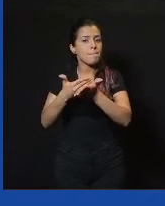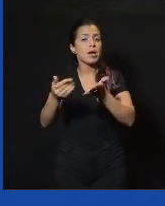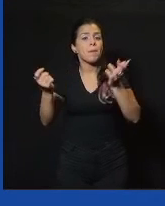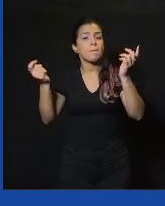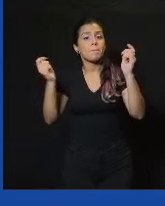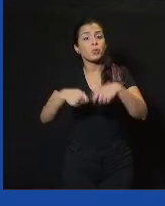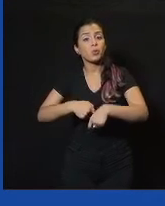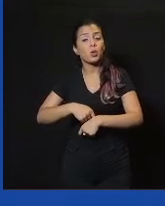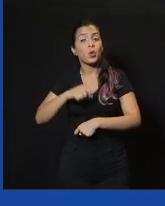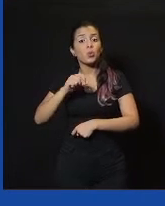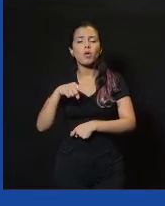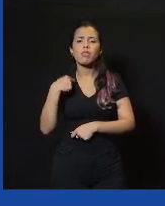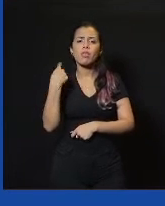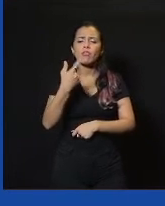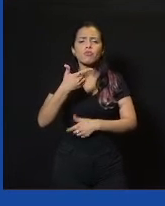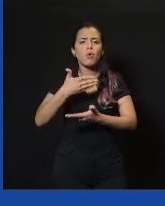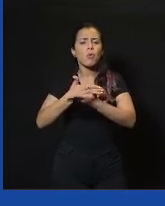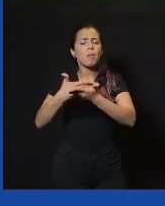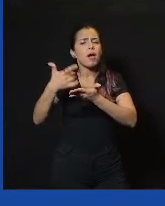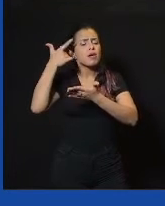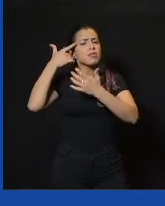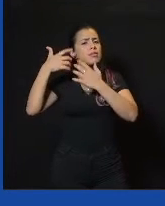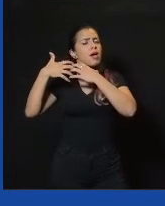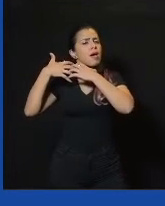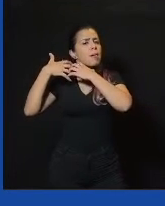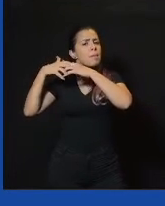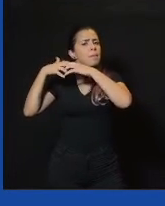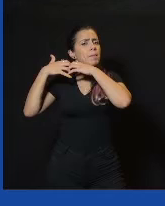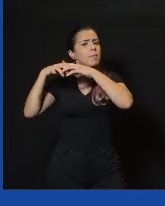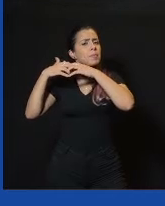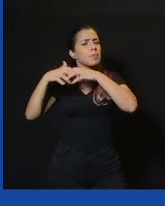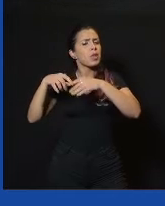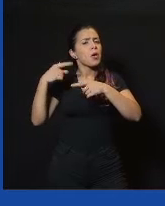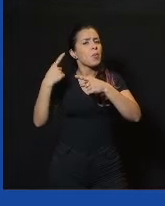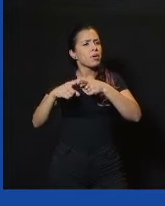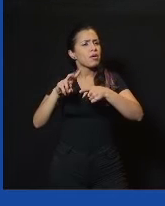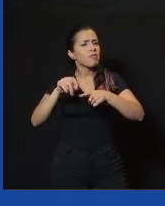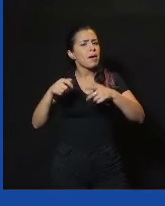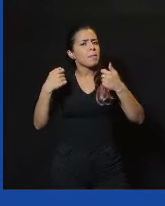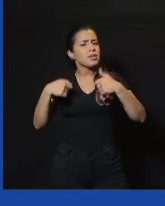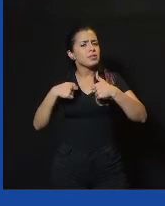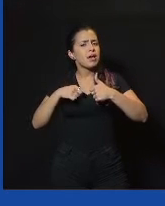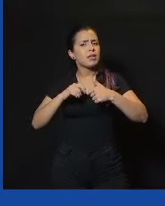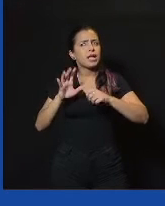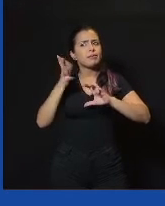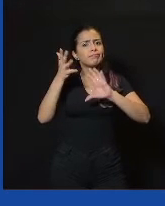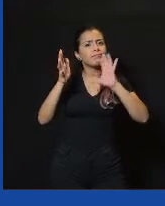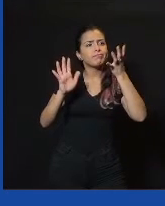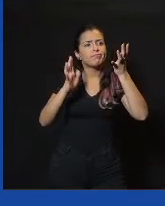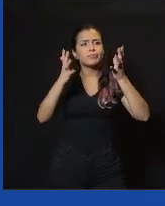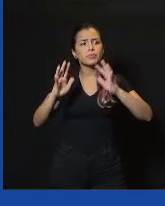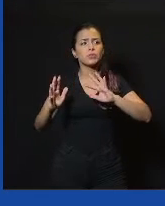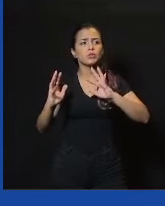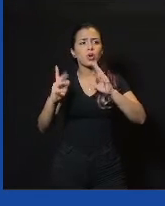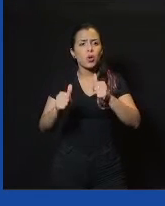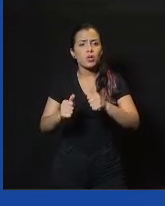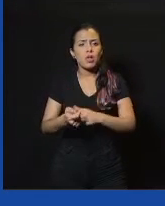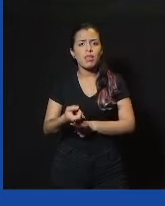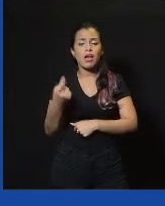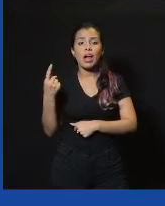gente começar a pensar, principalmente agora que nós vamos ter que enfrentar 9,7 de recessão, 14 milhões de